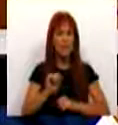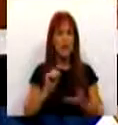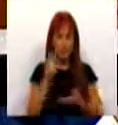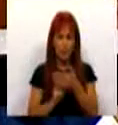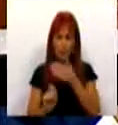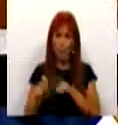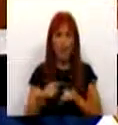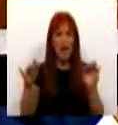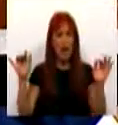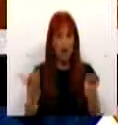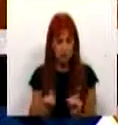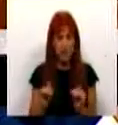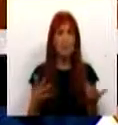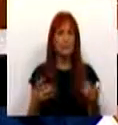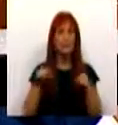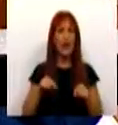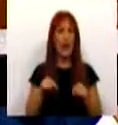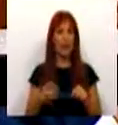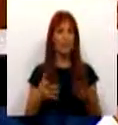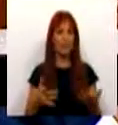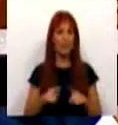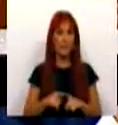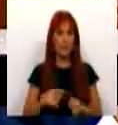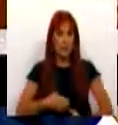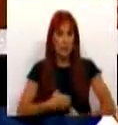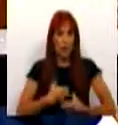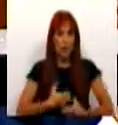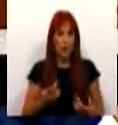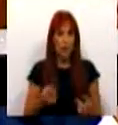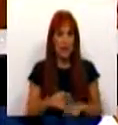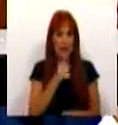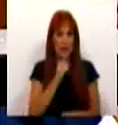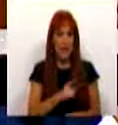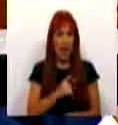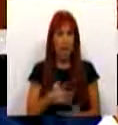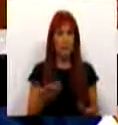coleta reduzida. É este o sentido desta medida,